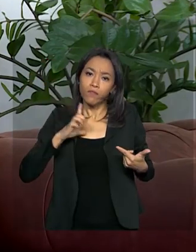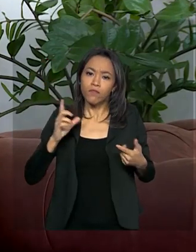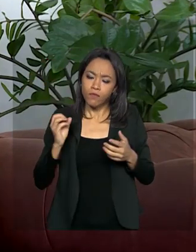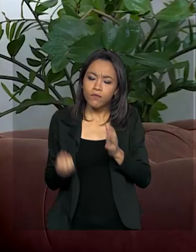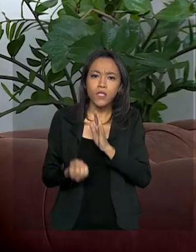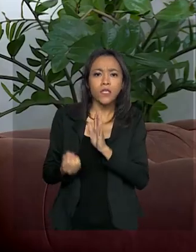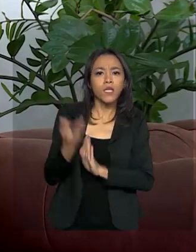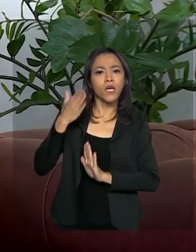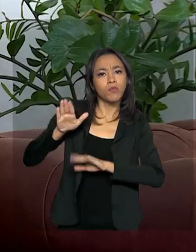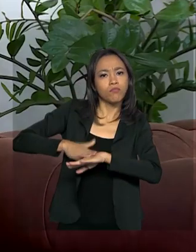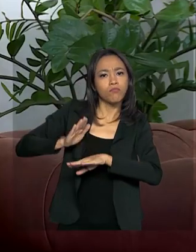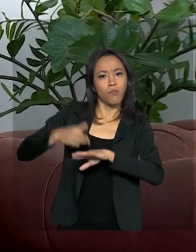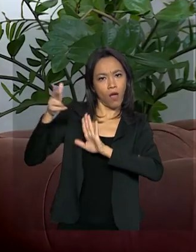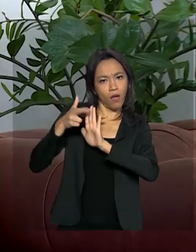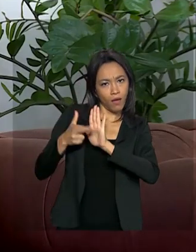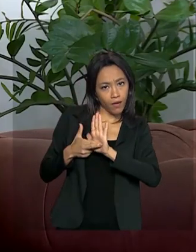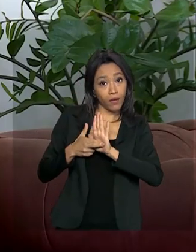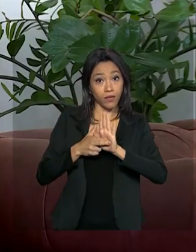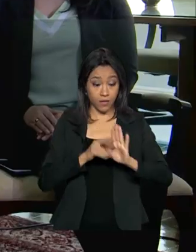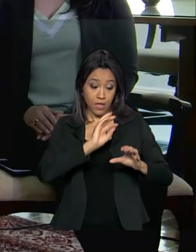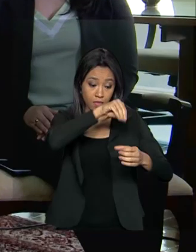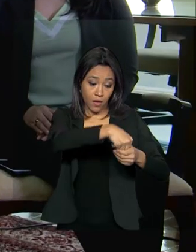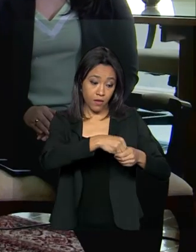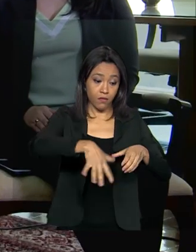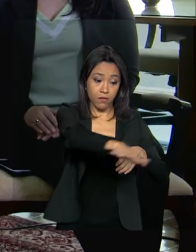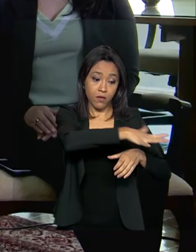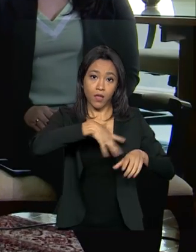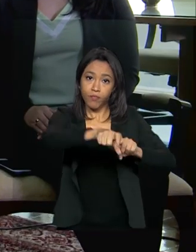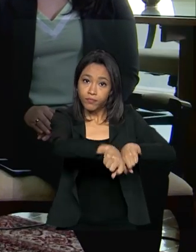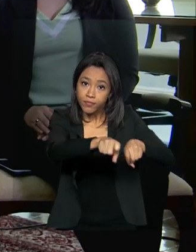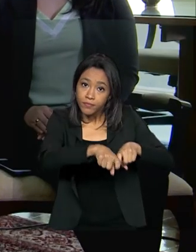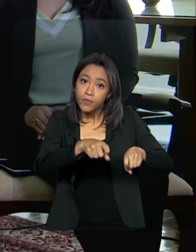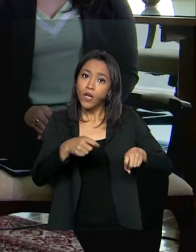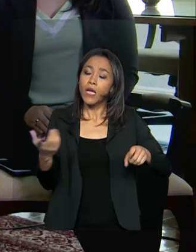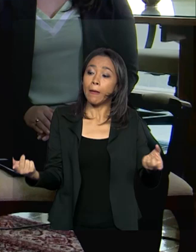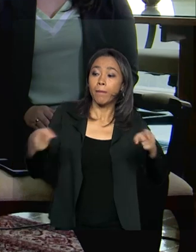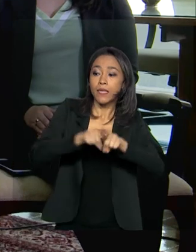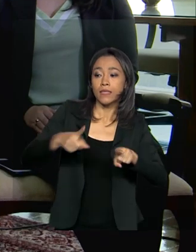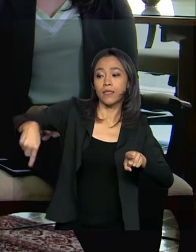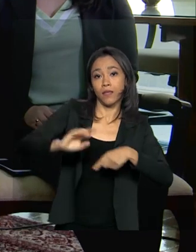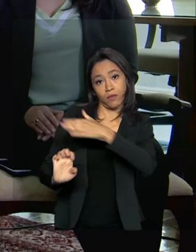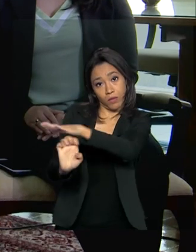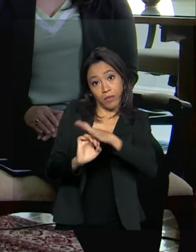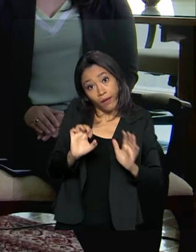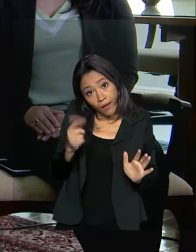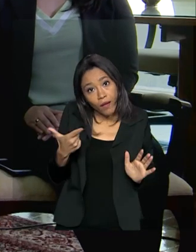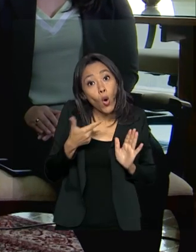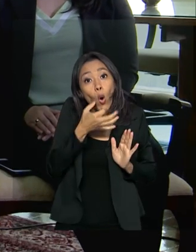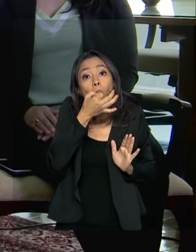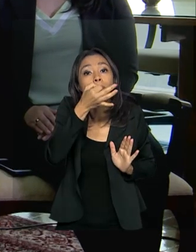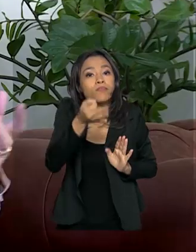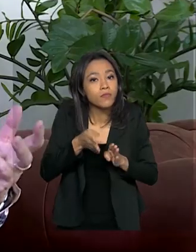protocolos para dentro da porteira nós fizemos junto com a iniciativa privada claro que isso é uma sugestão